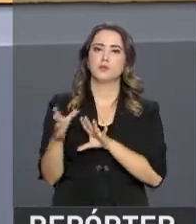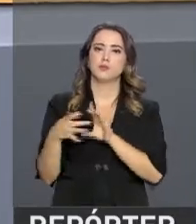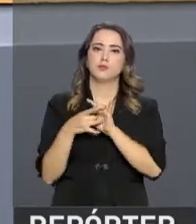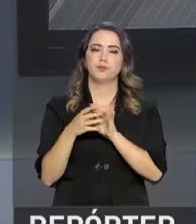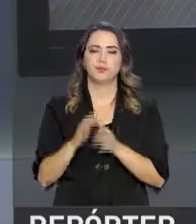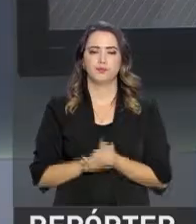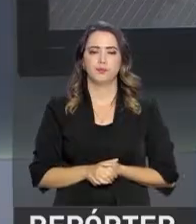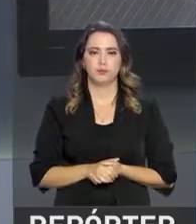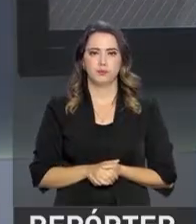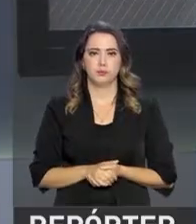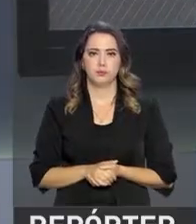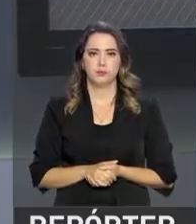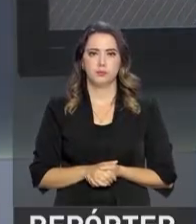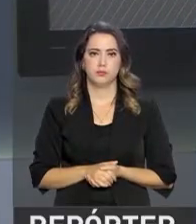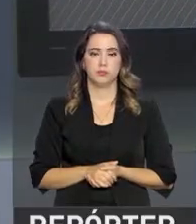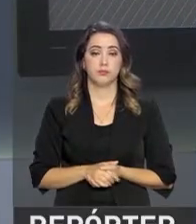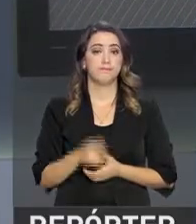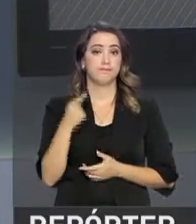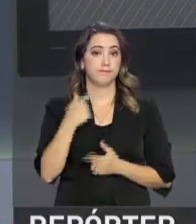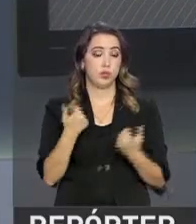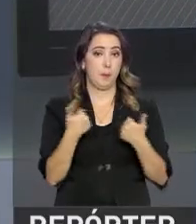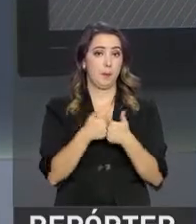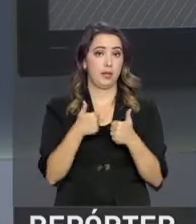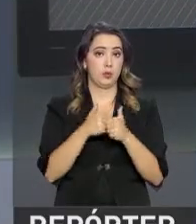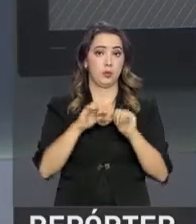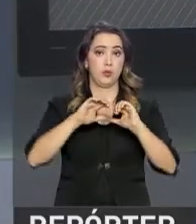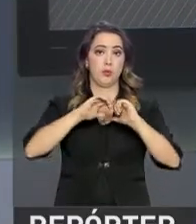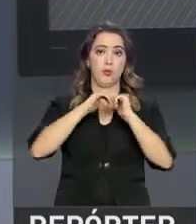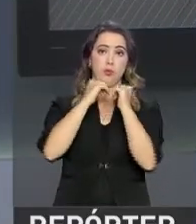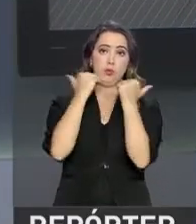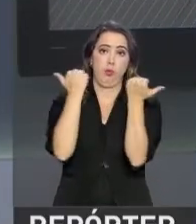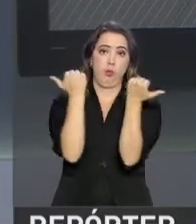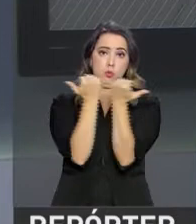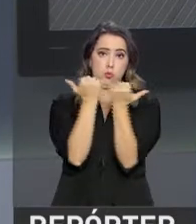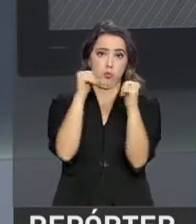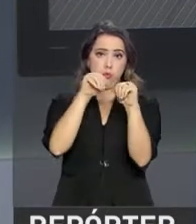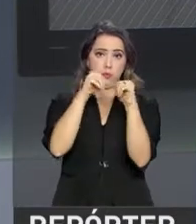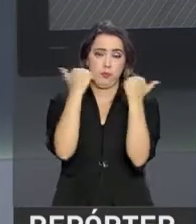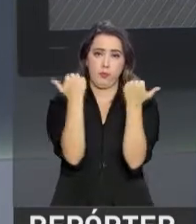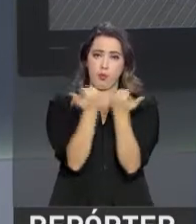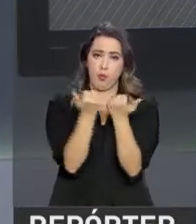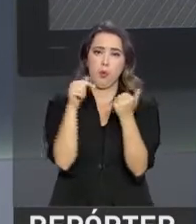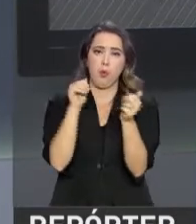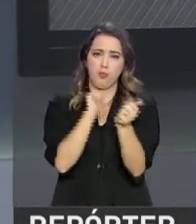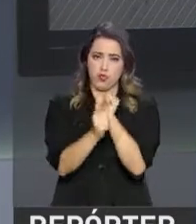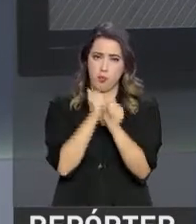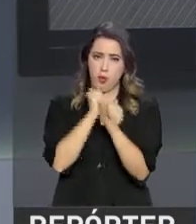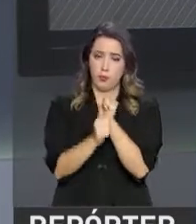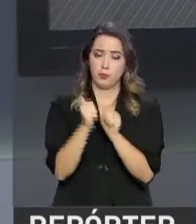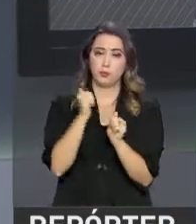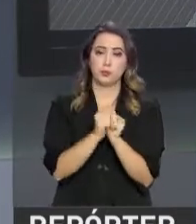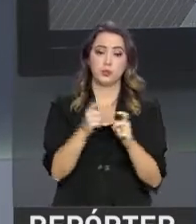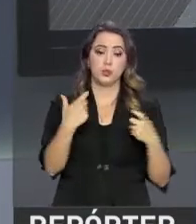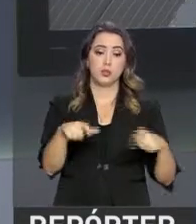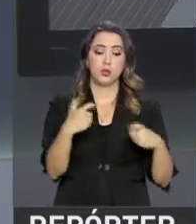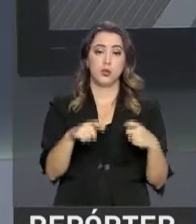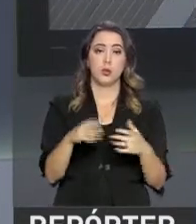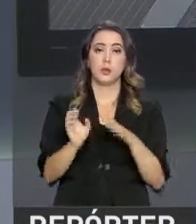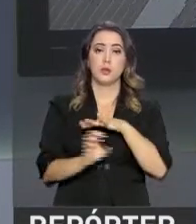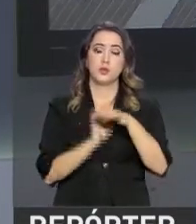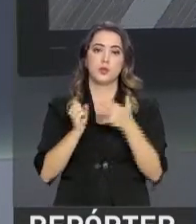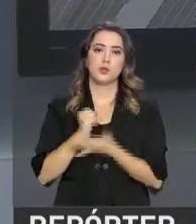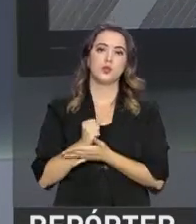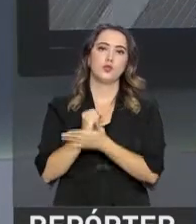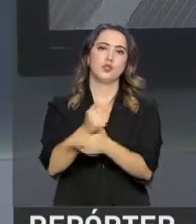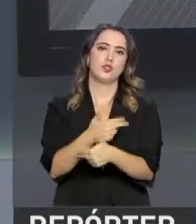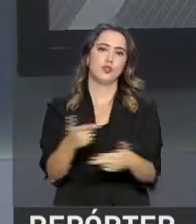programação. No estacionamento do estádio Mané Garrincha foi montado um espaço para que empresas participantes do Fórum da Água ofereçam